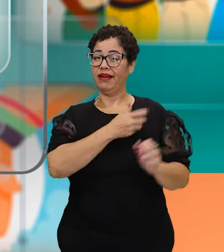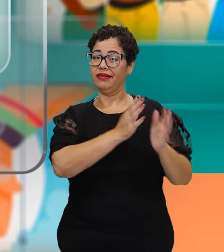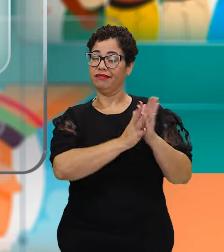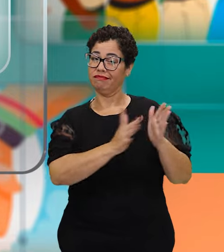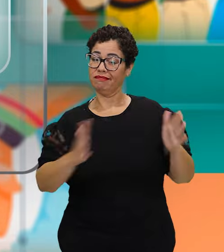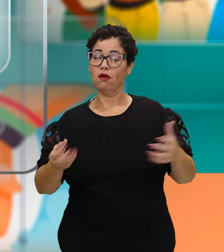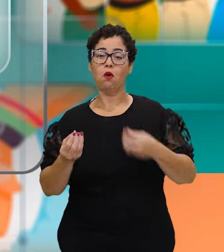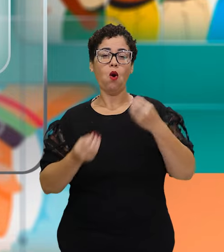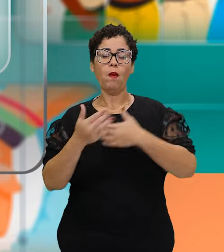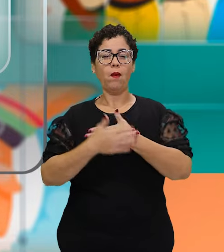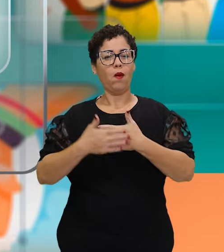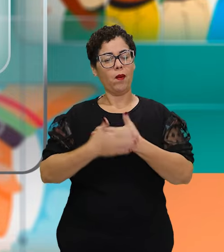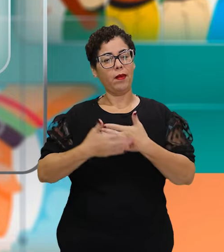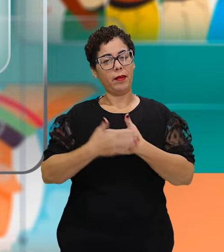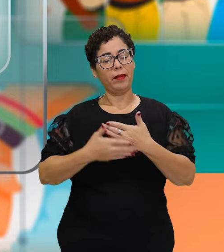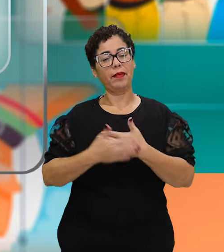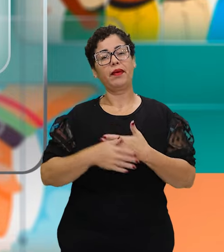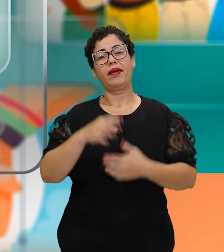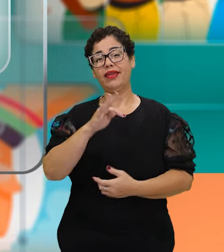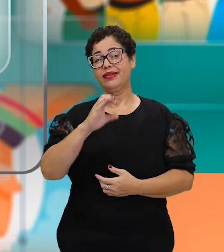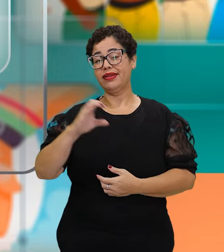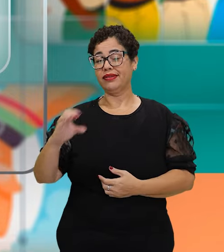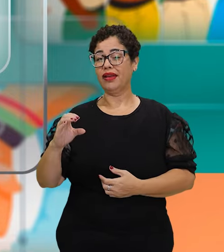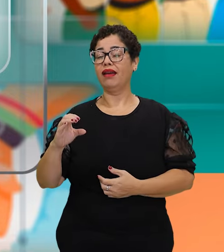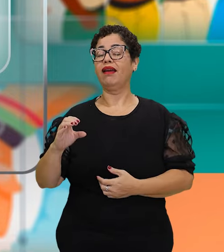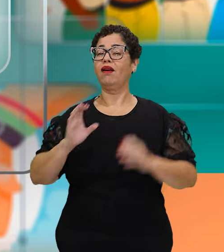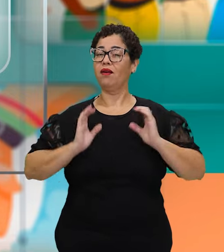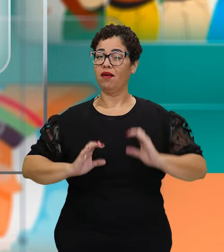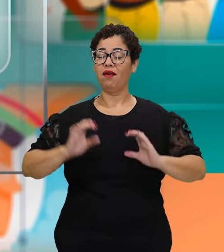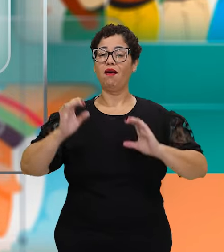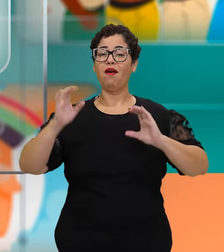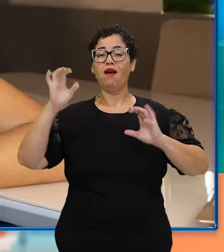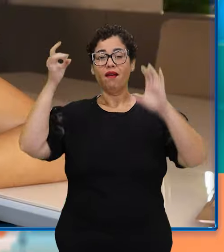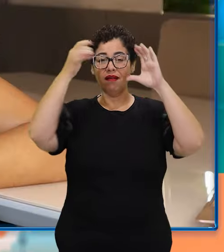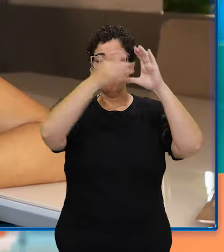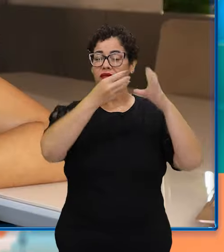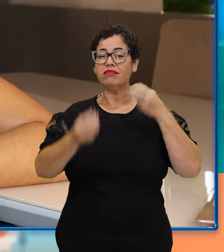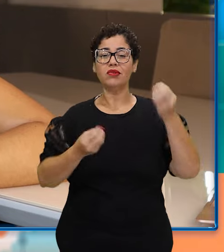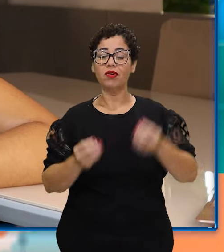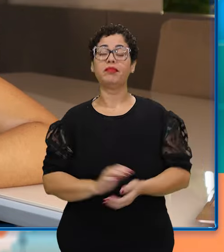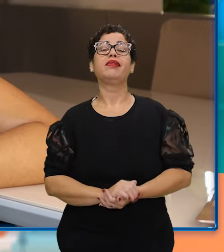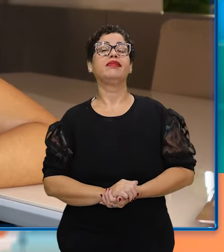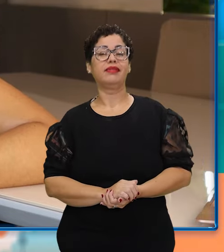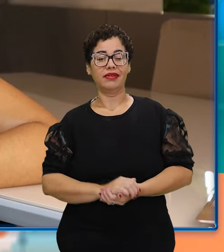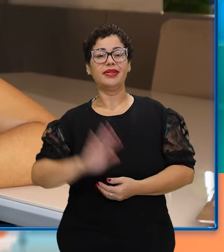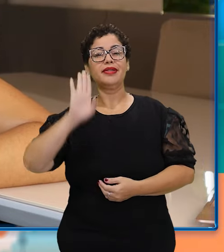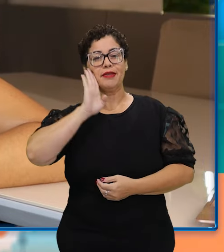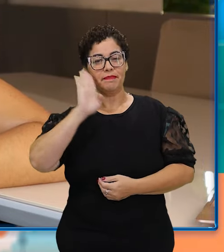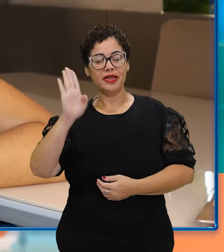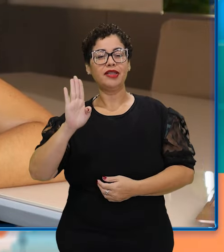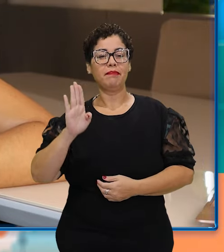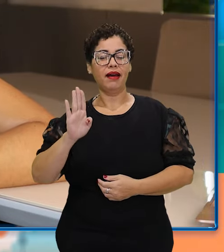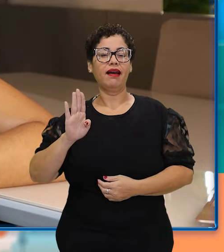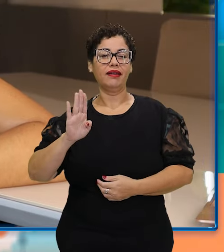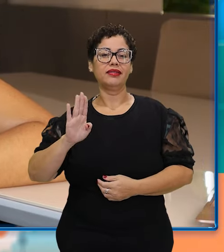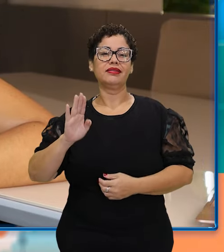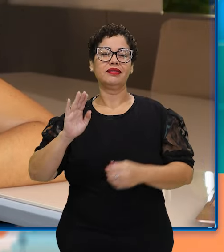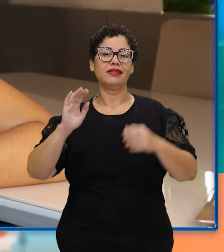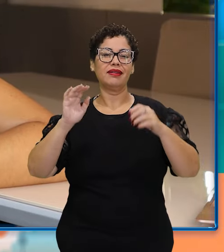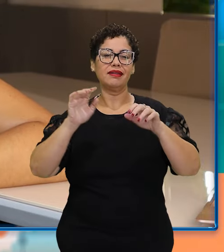terapia cognitivo-comportamental, a TCC, pode ser aplicada? As principais abordagens do tratamento da